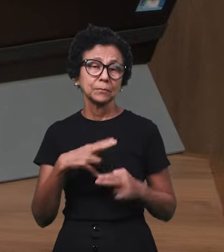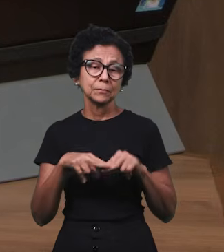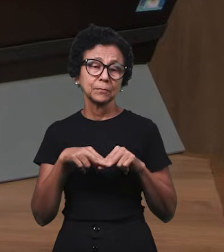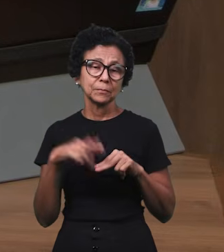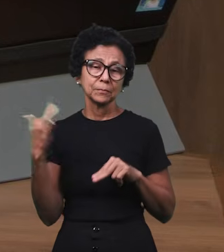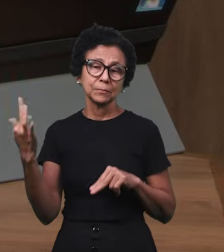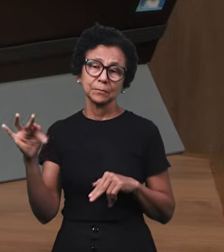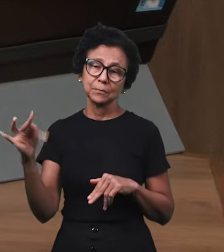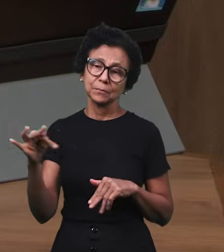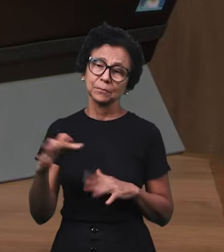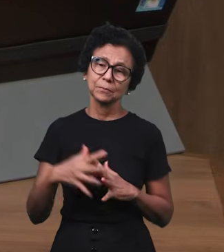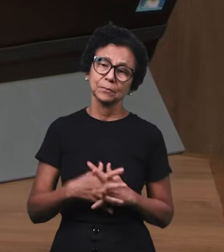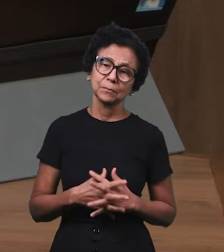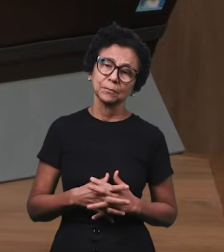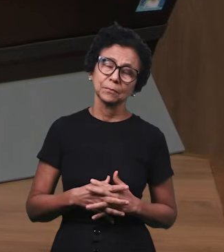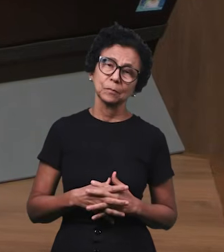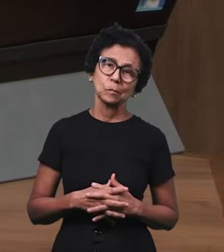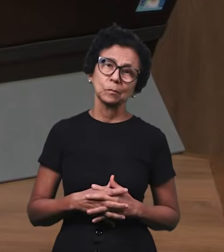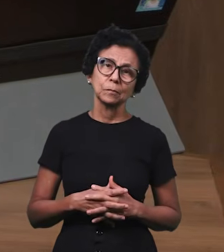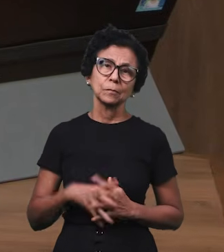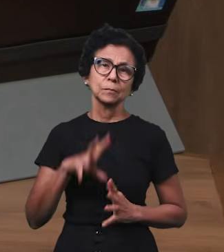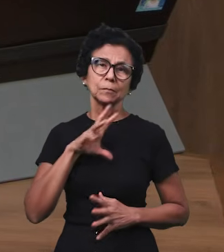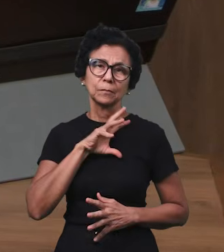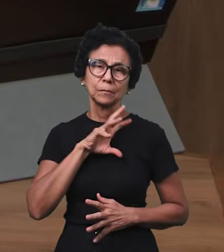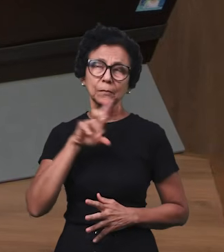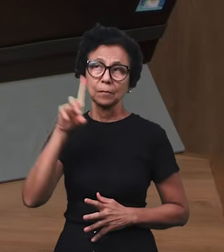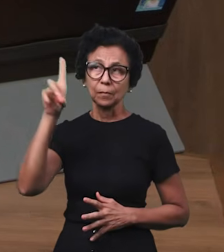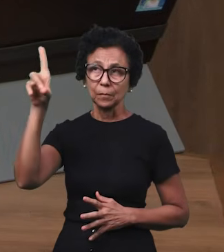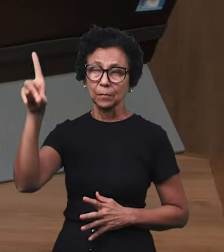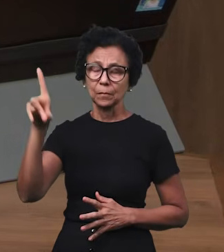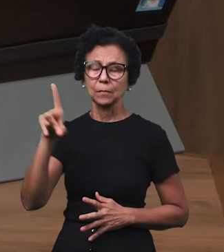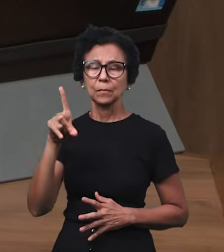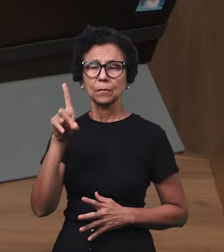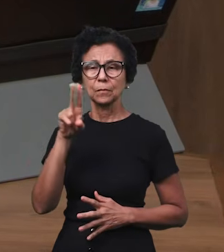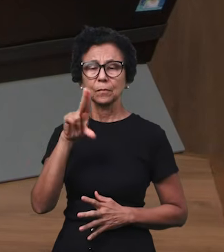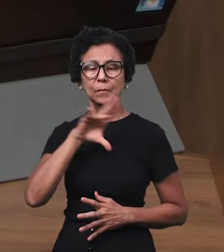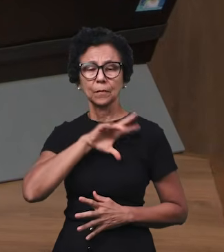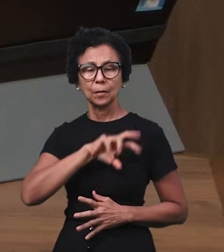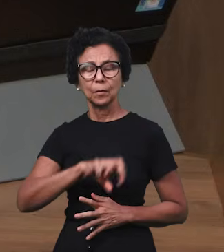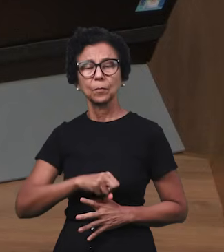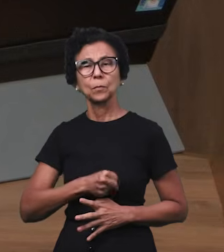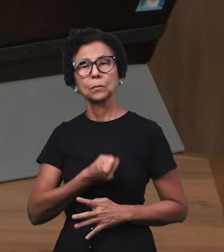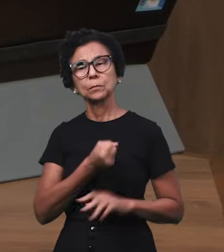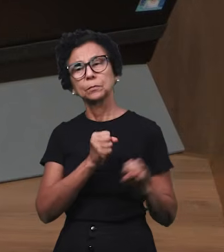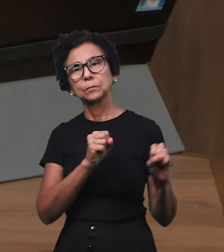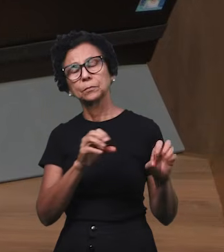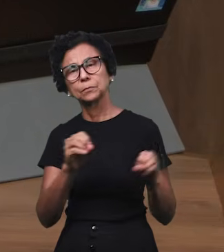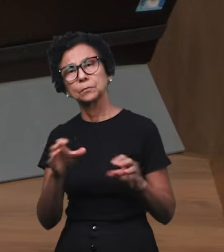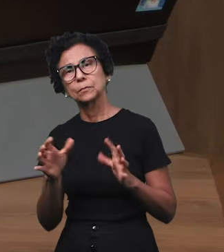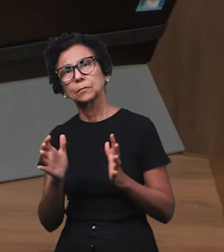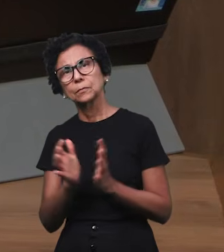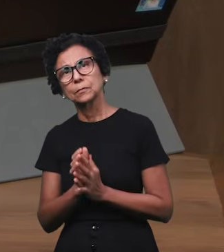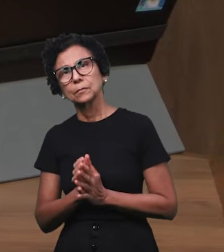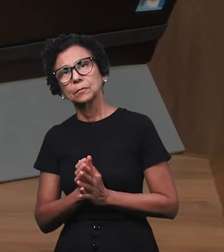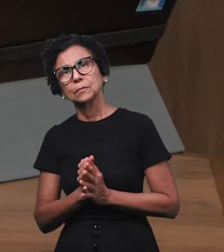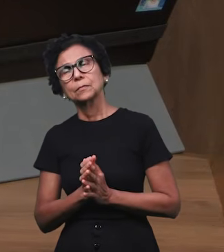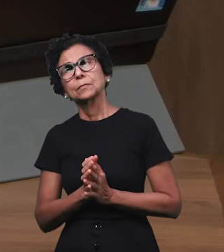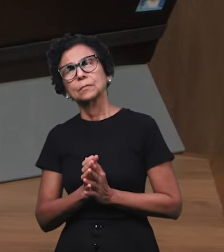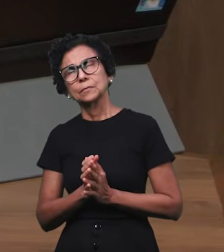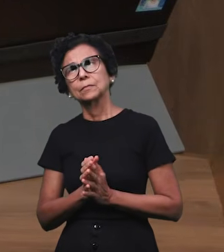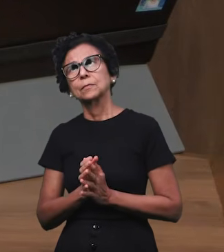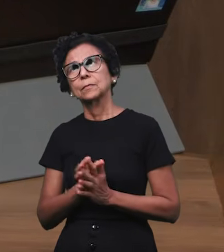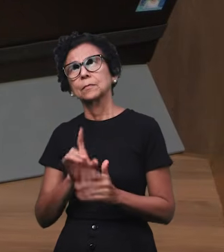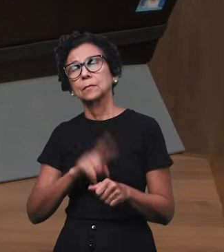é a dor. Mas o Senhor nos ensina com o amor. Amor esse que o salmista, mesmo na dor, ele fala: